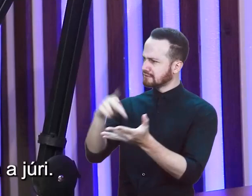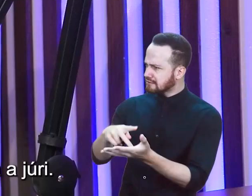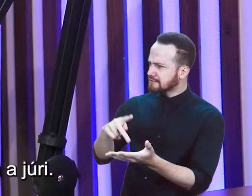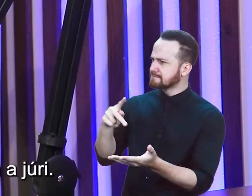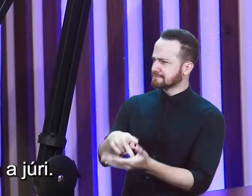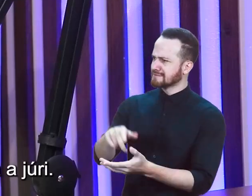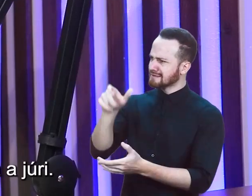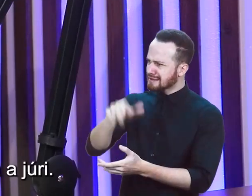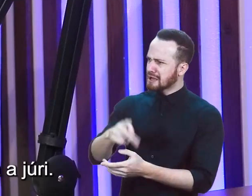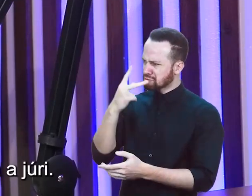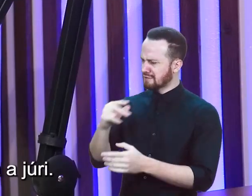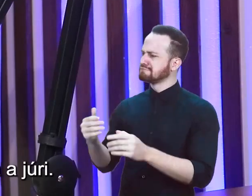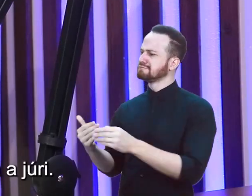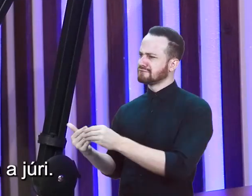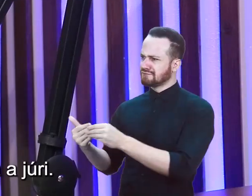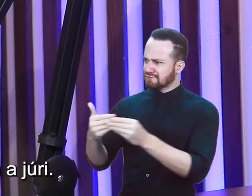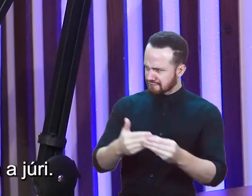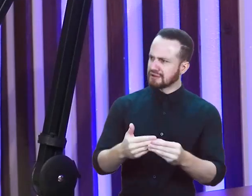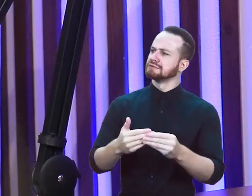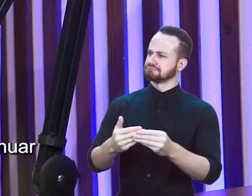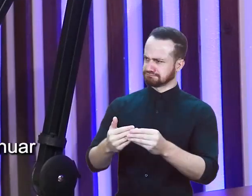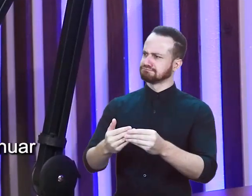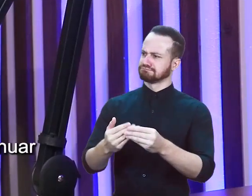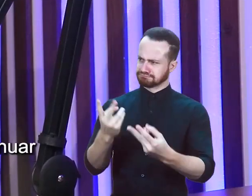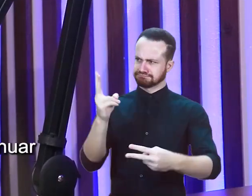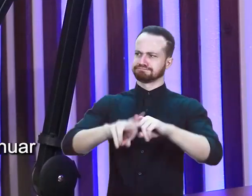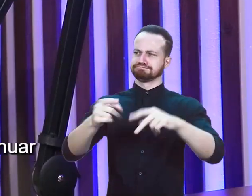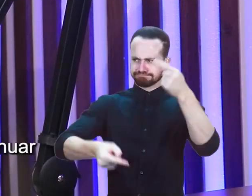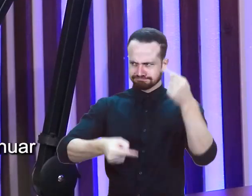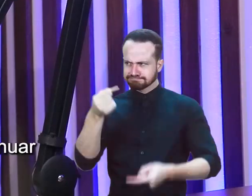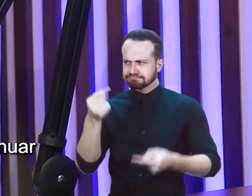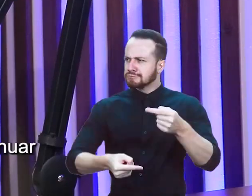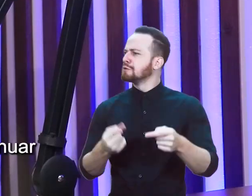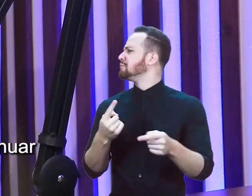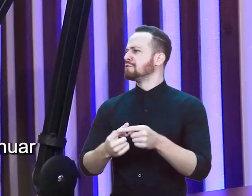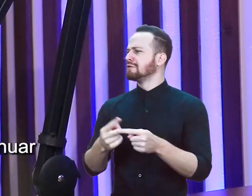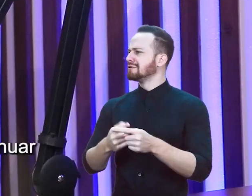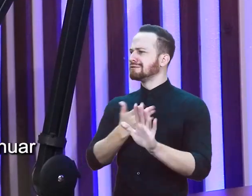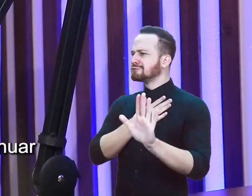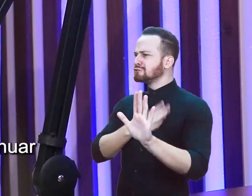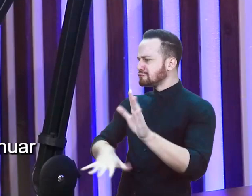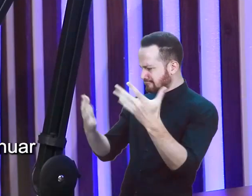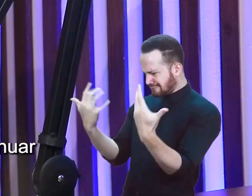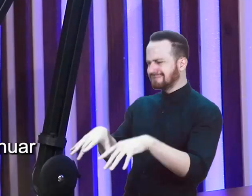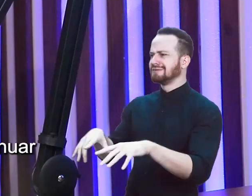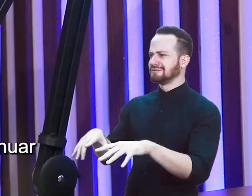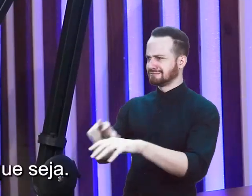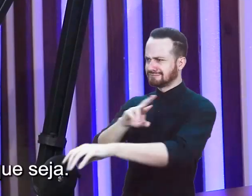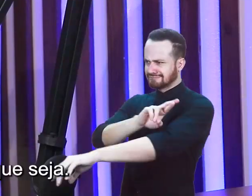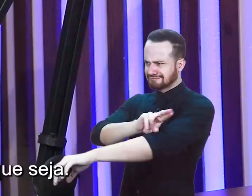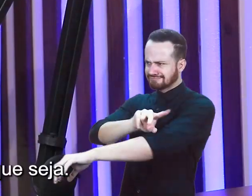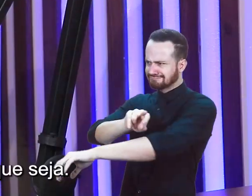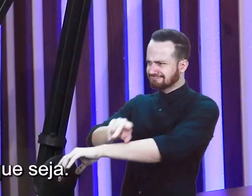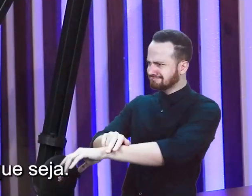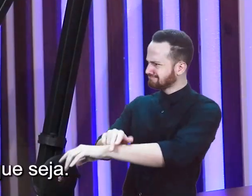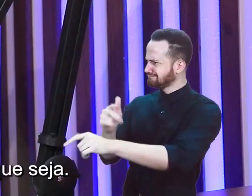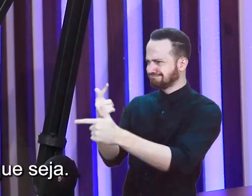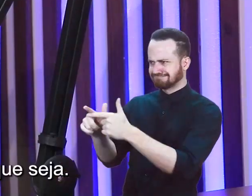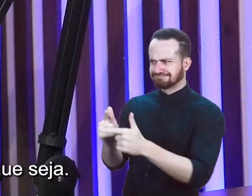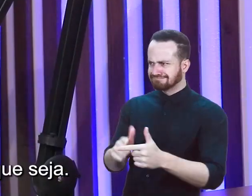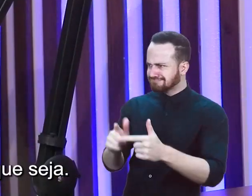tem que ser levada a júri, porque nós não podemos continuar aceitando racismo de nenhum